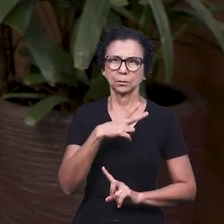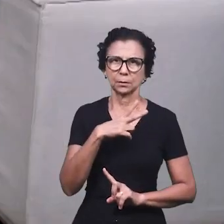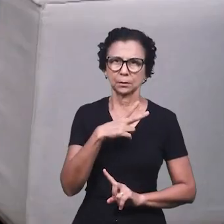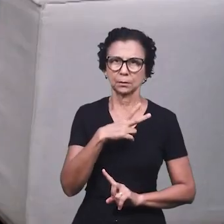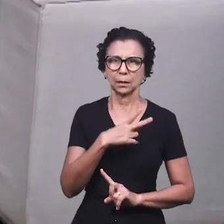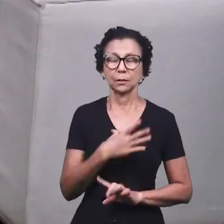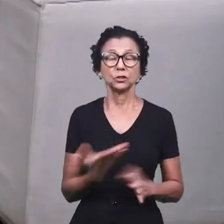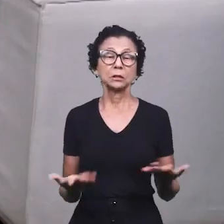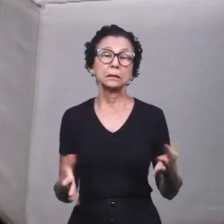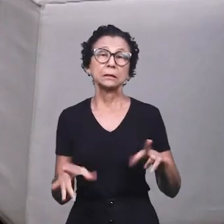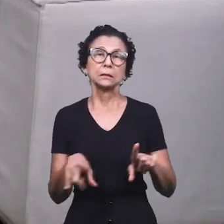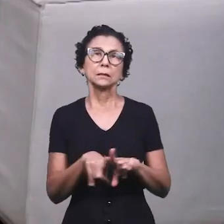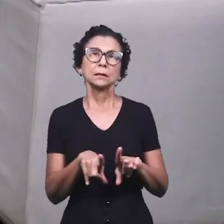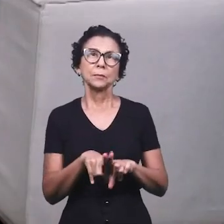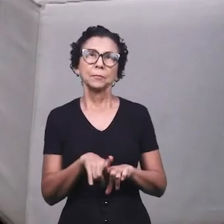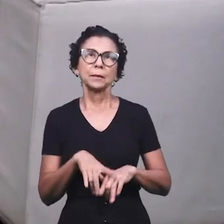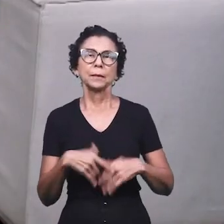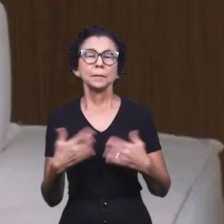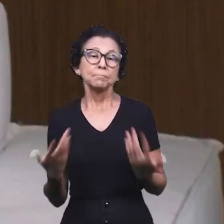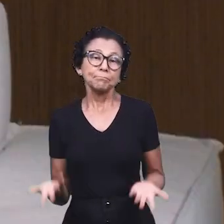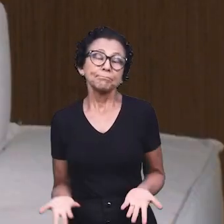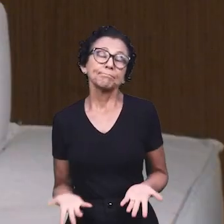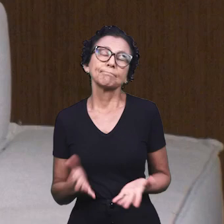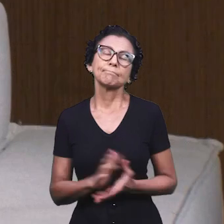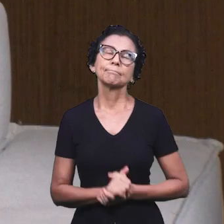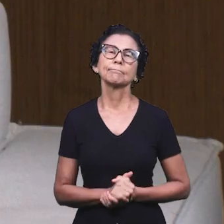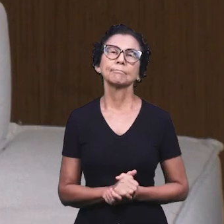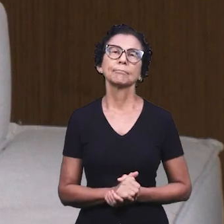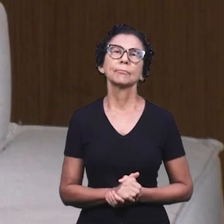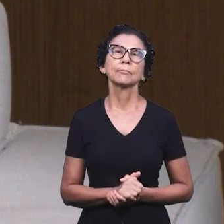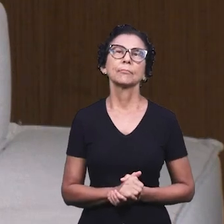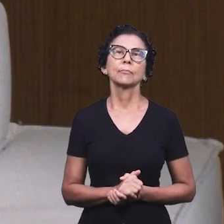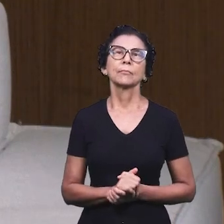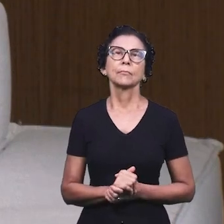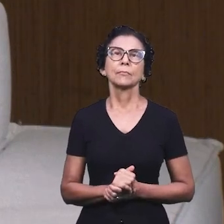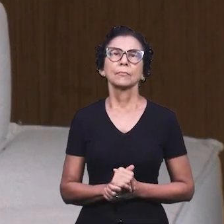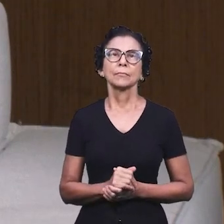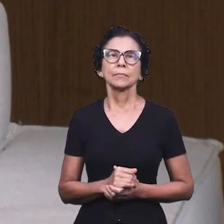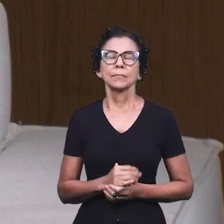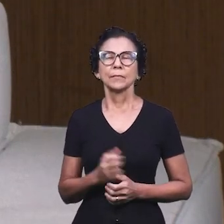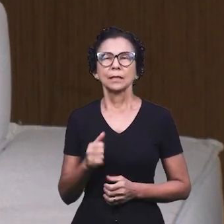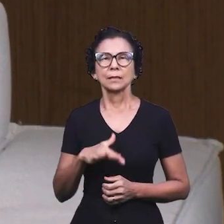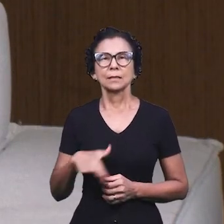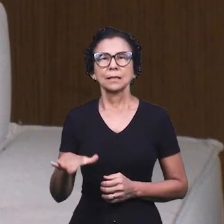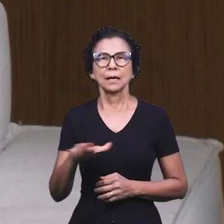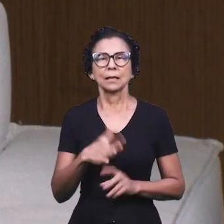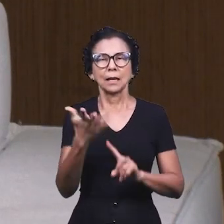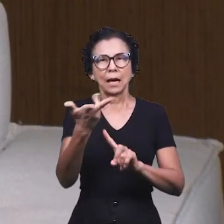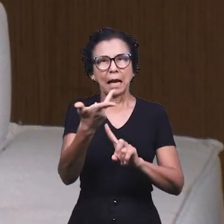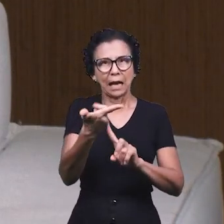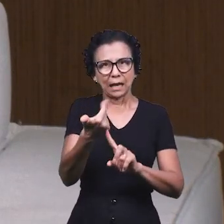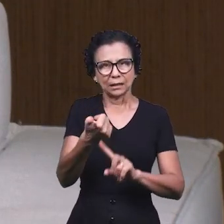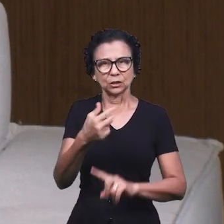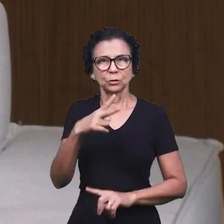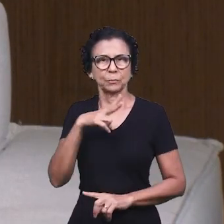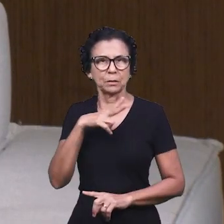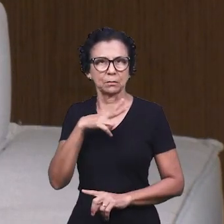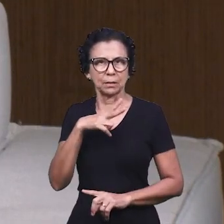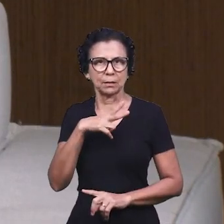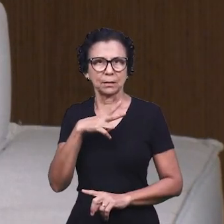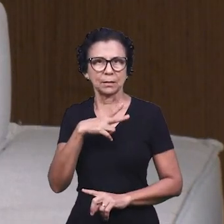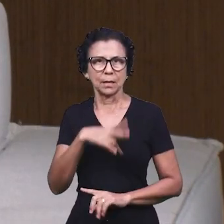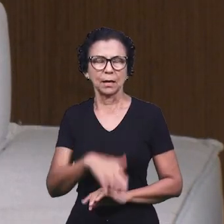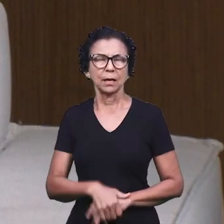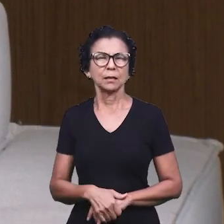dizer assim. Também entra a parte do artesanato, né? Na verdade, essa área de personalização é muito ampla, né? Porque tem